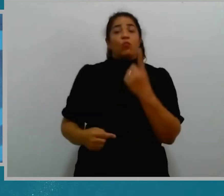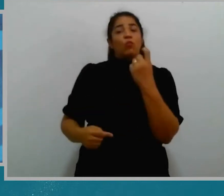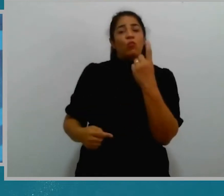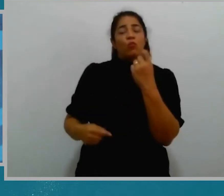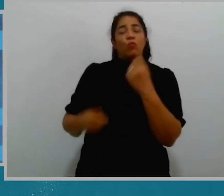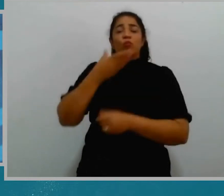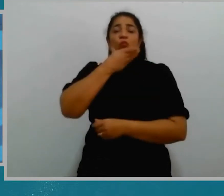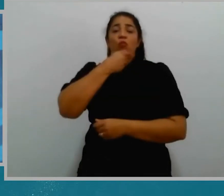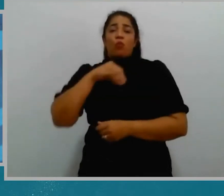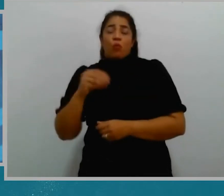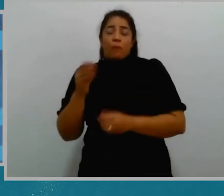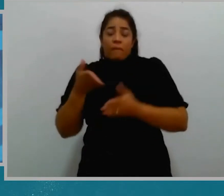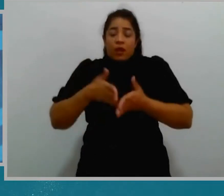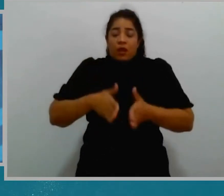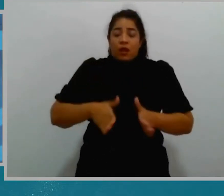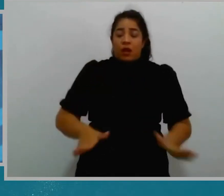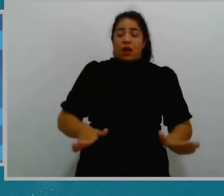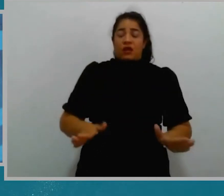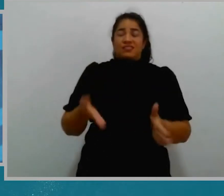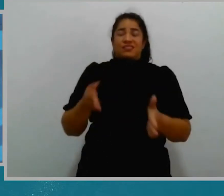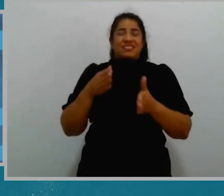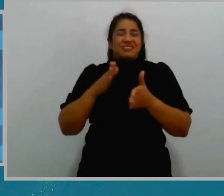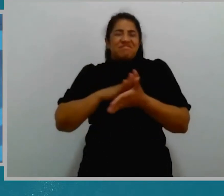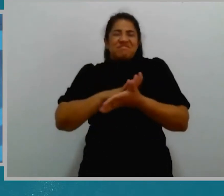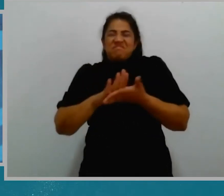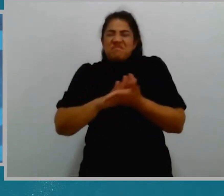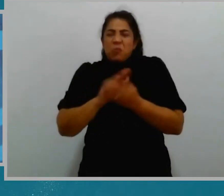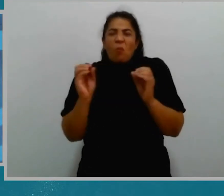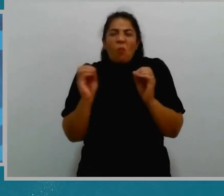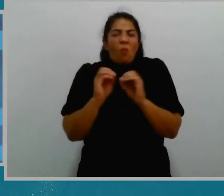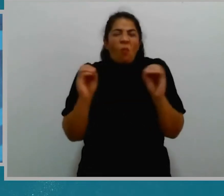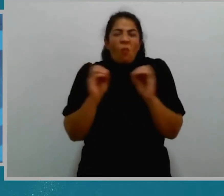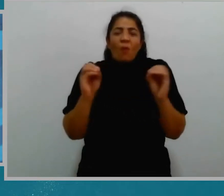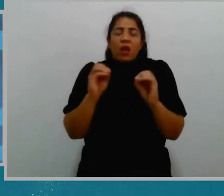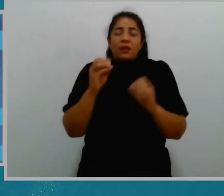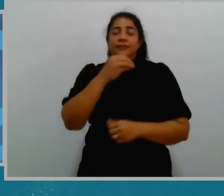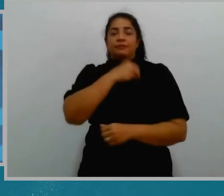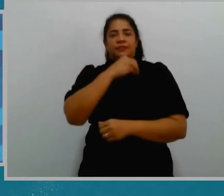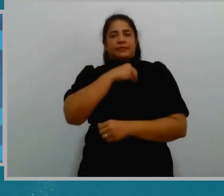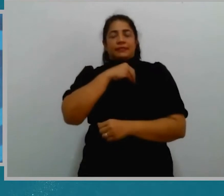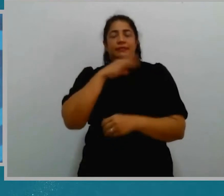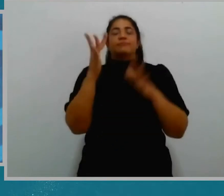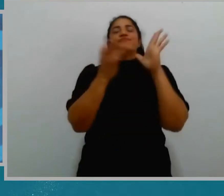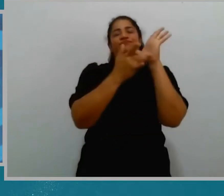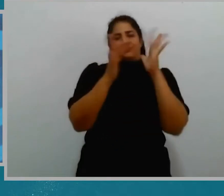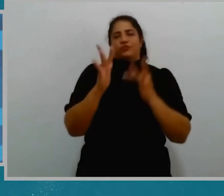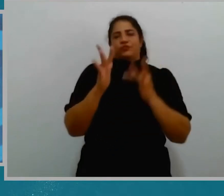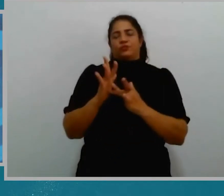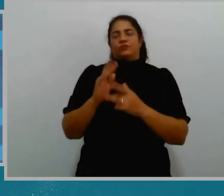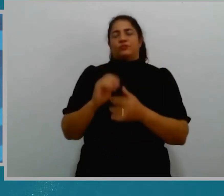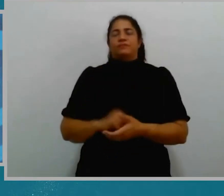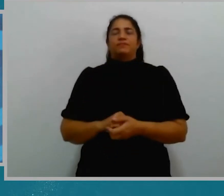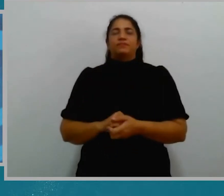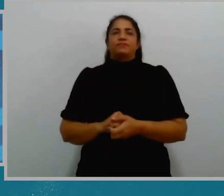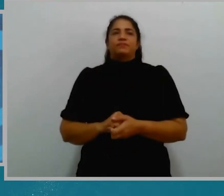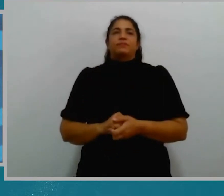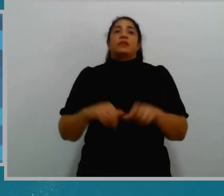Espírito Santo, como nós já lemos. E em Lucas, dá uma olhada em Lucas capítulo 1.